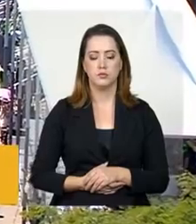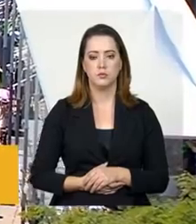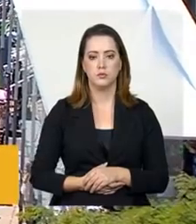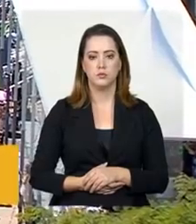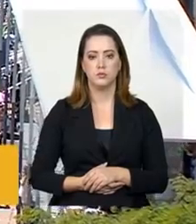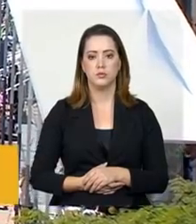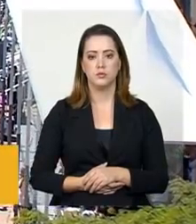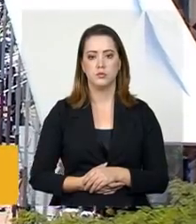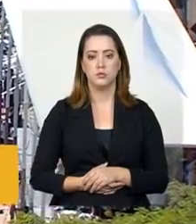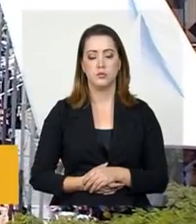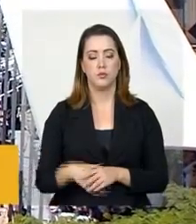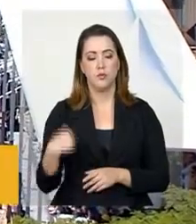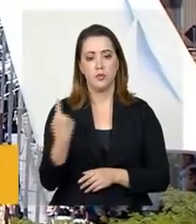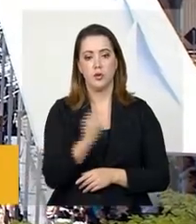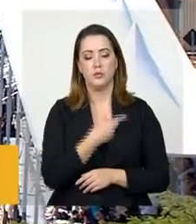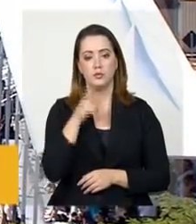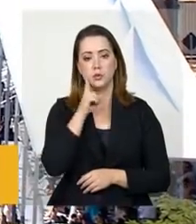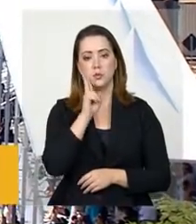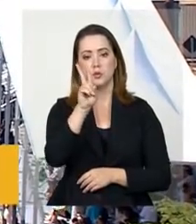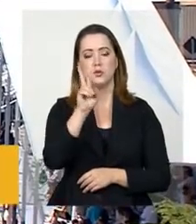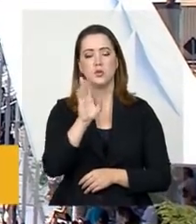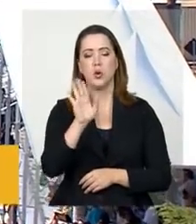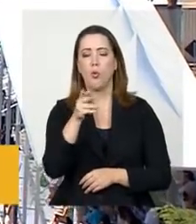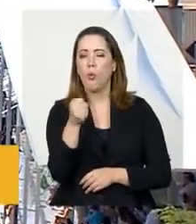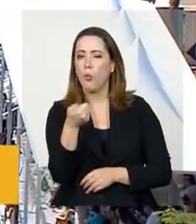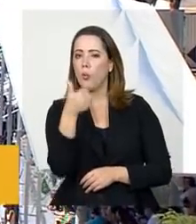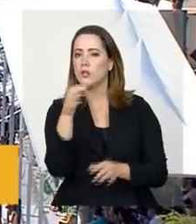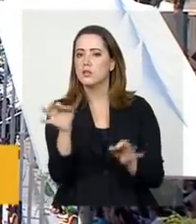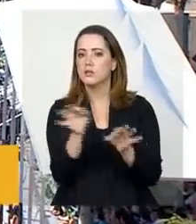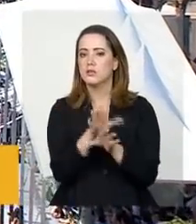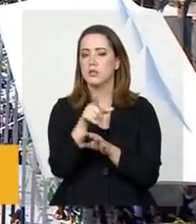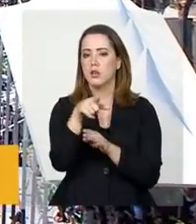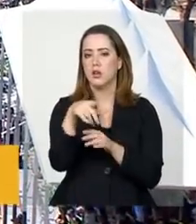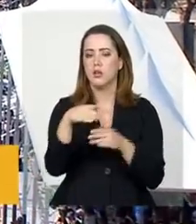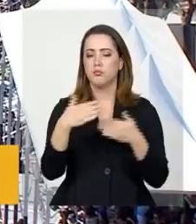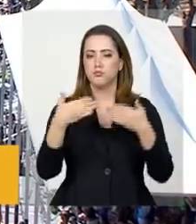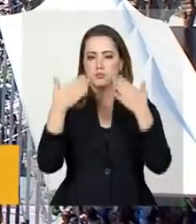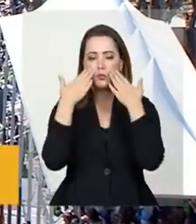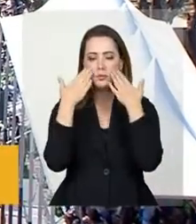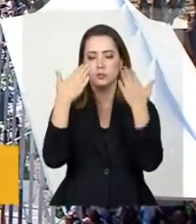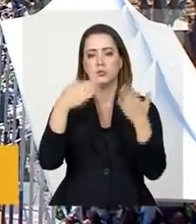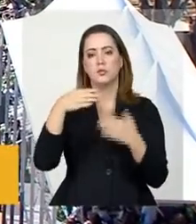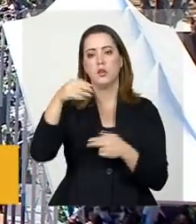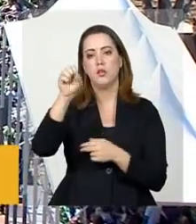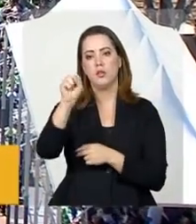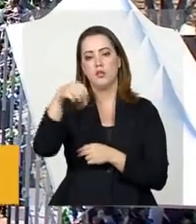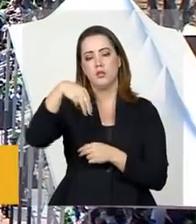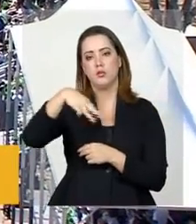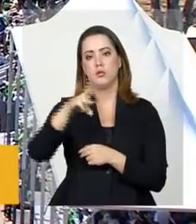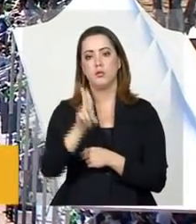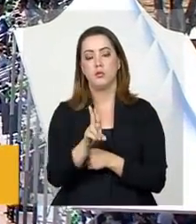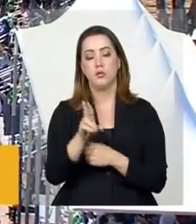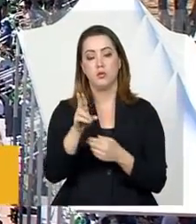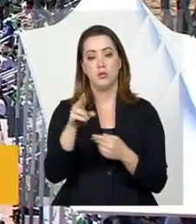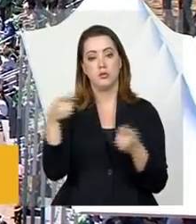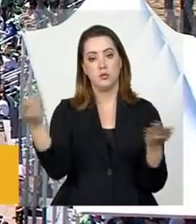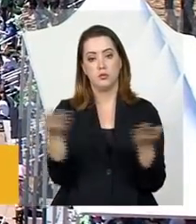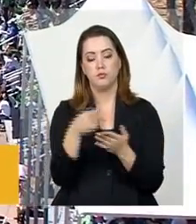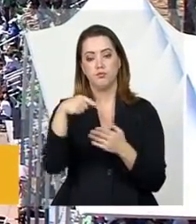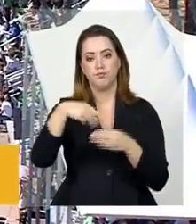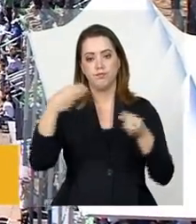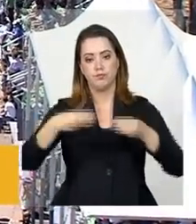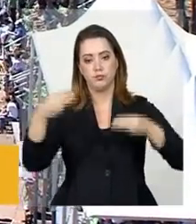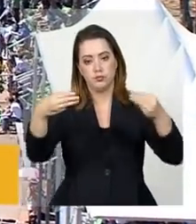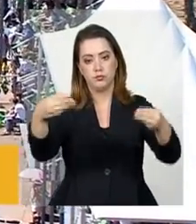Nós estamos vendo aí o finalzinho da apresentação do SAMU aqui na Esplanada dos Ministérios no desfile 7 de setembro. Vamos trazer